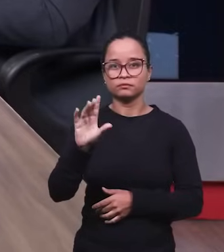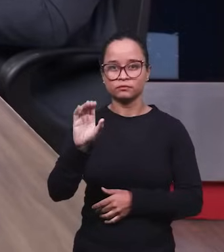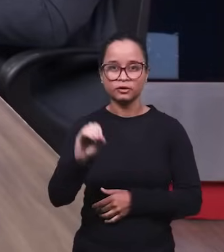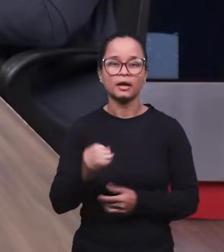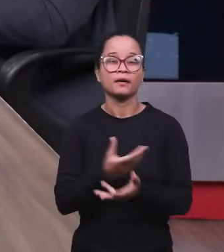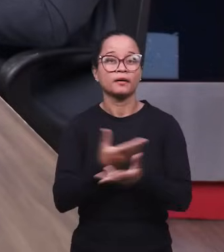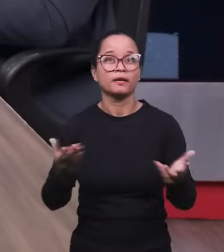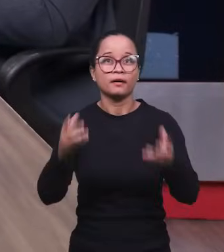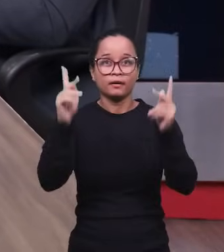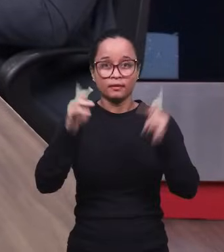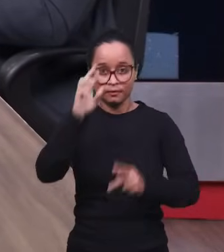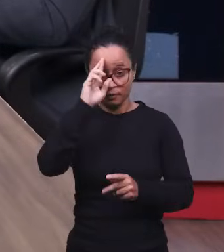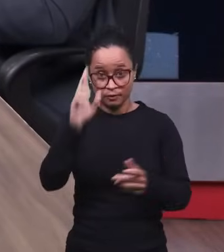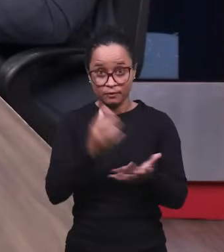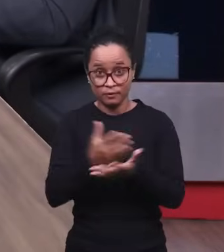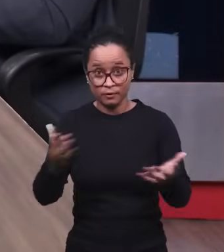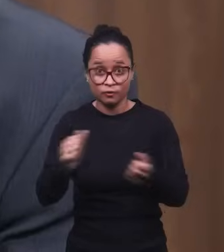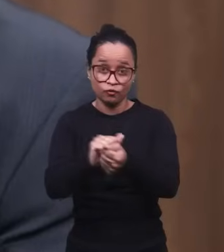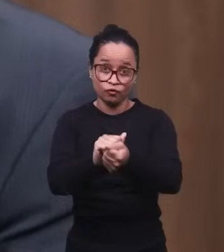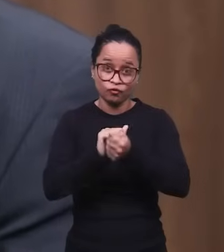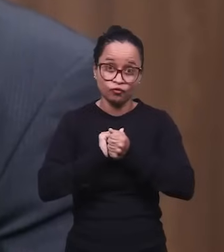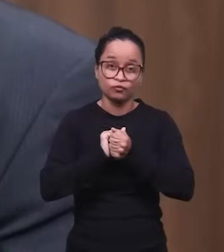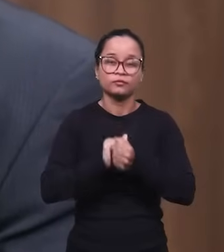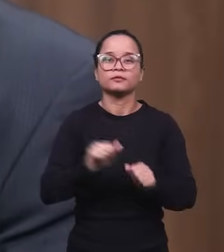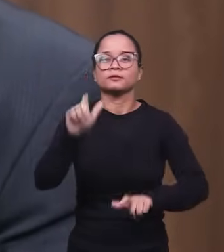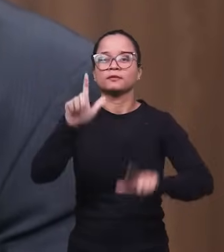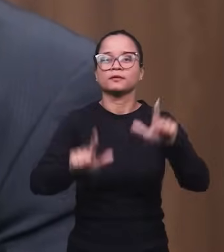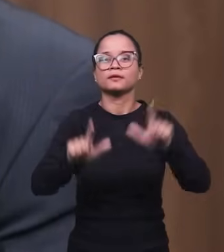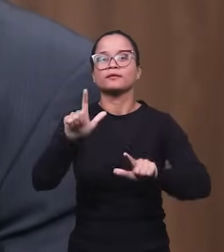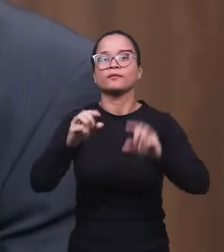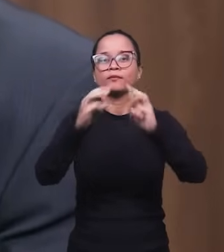Pai do Senhor. Amém. A paz do Senhor a todos que estão